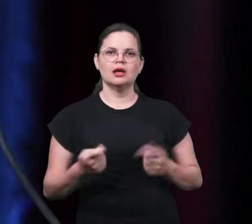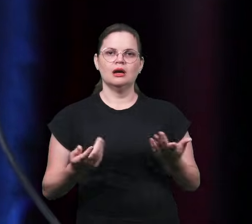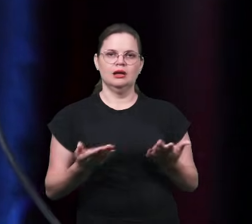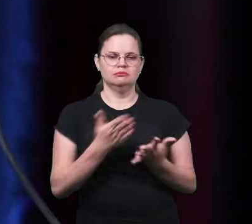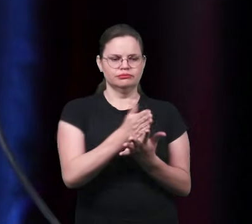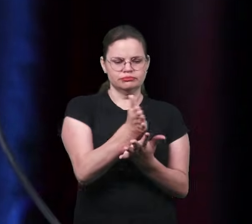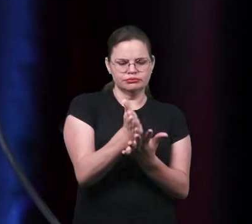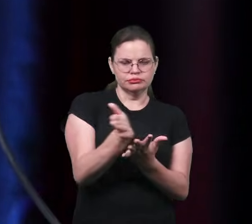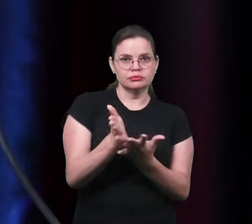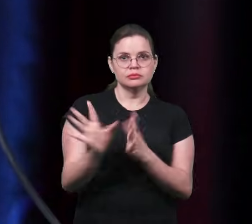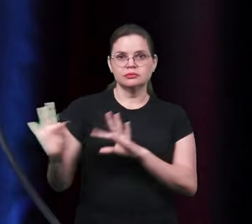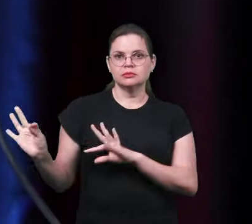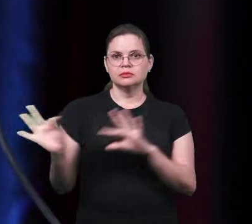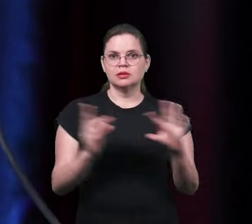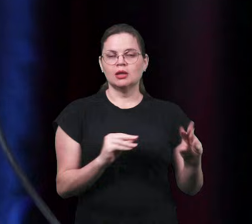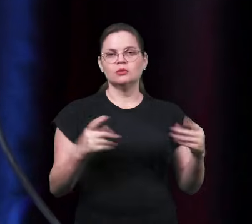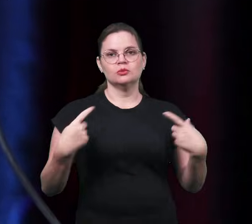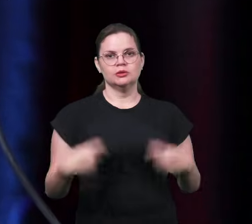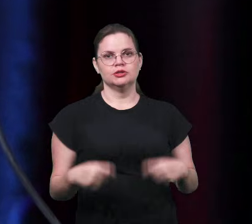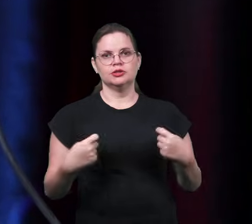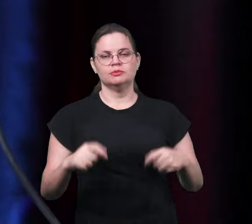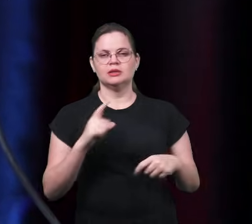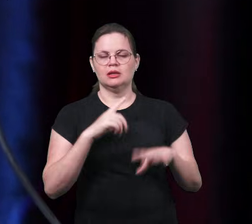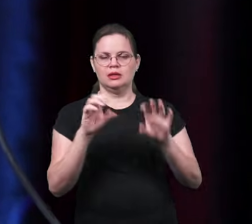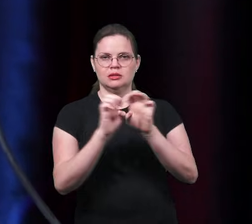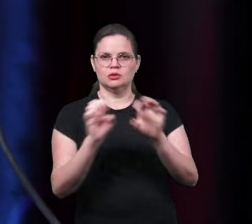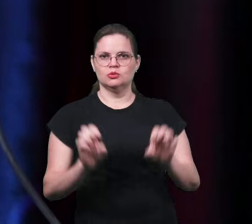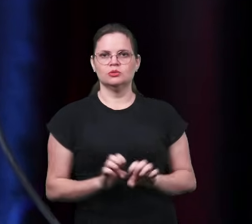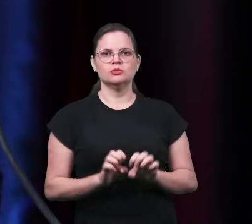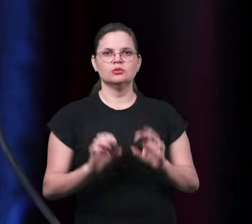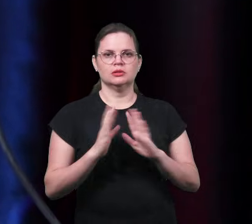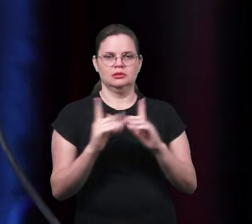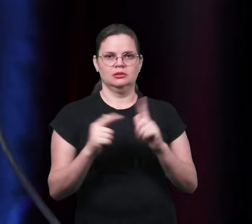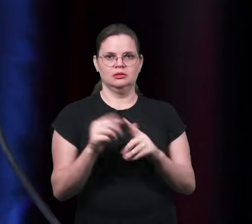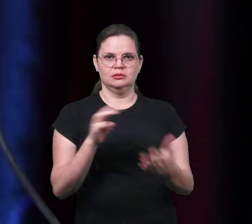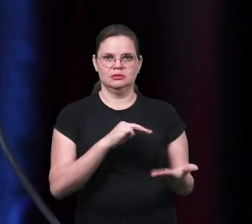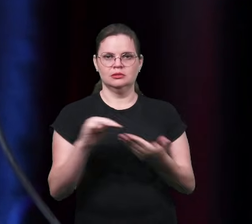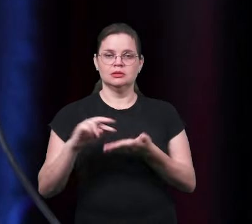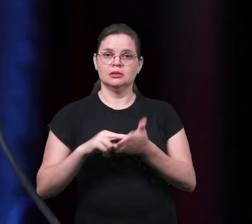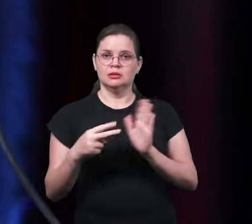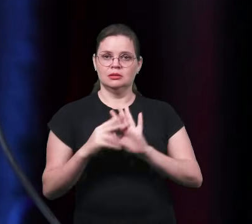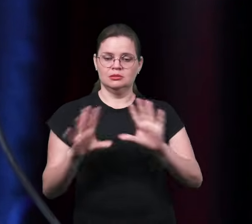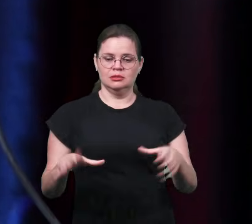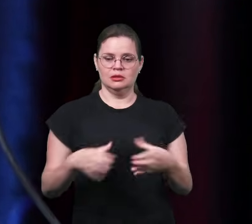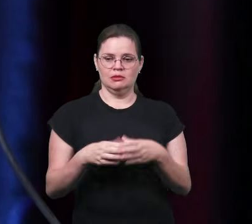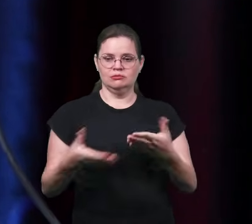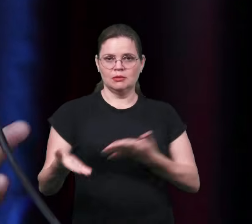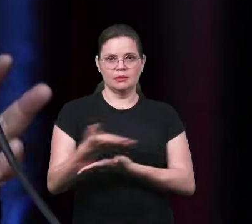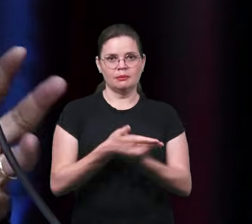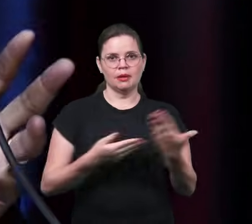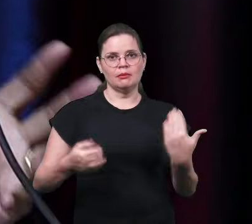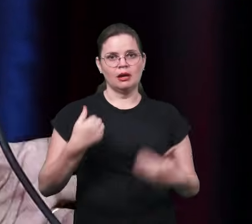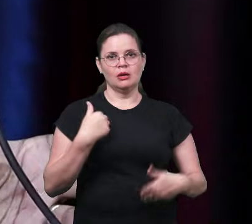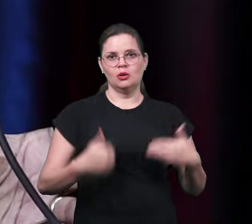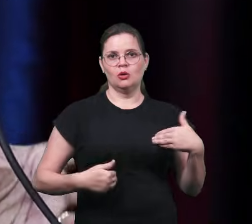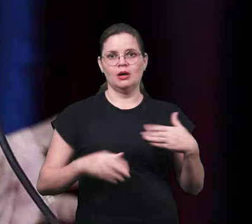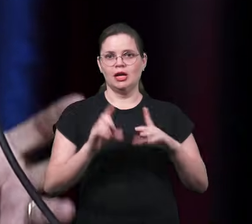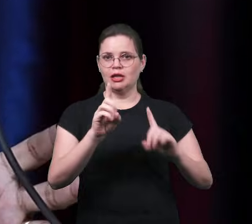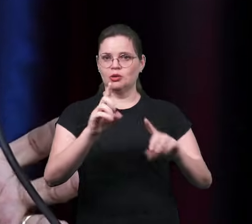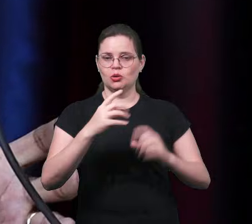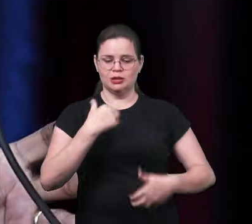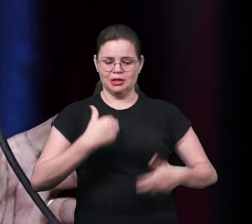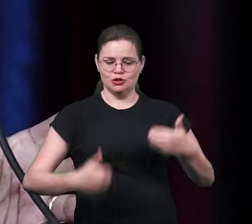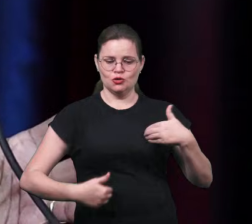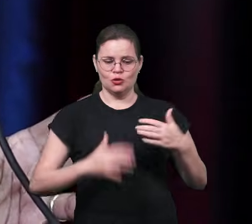Senhor revelou que tivéssemos e vivêssemos essa estrutura, e que é corpo, né? Se nós formos olhar, é questão de corpo.